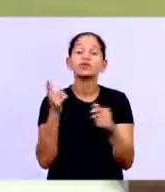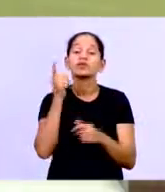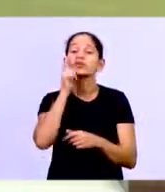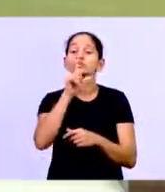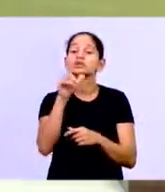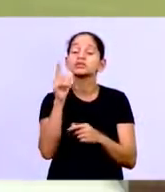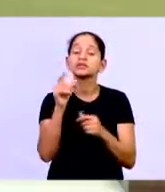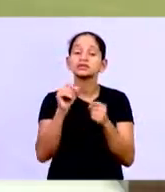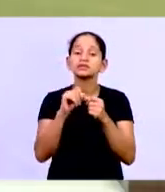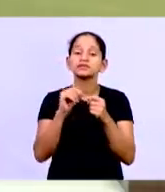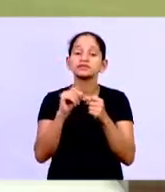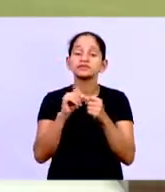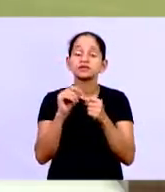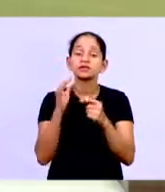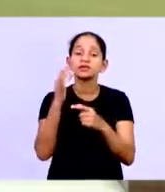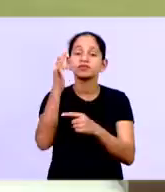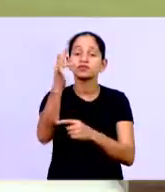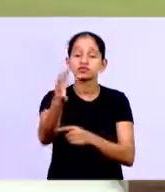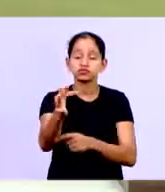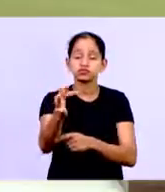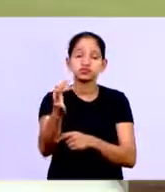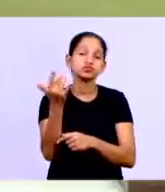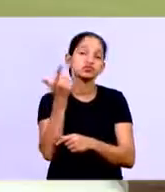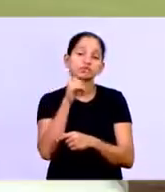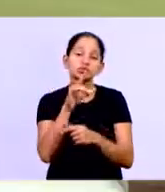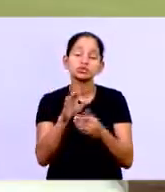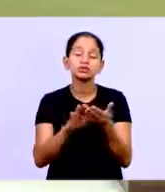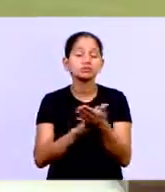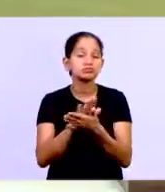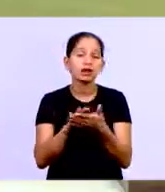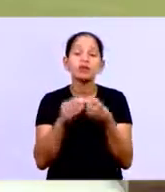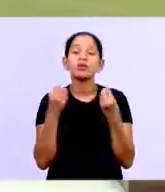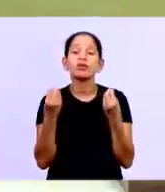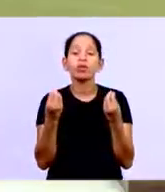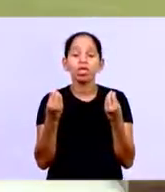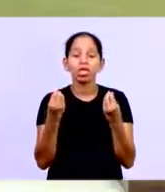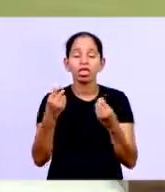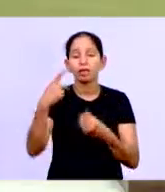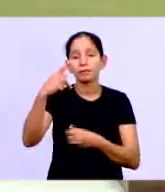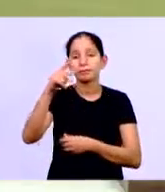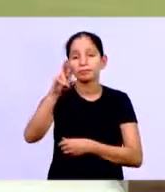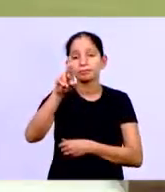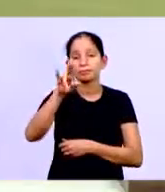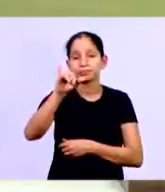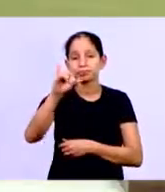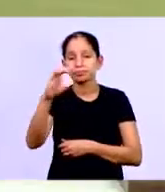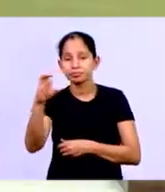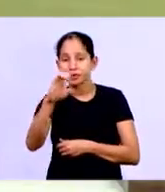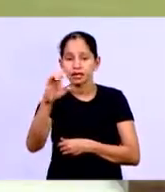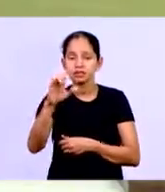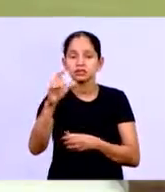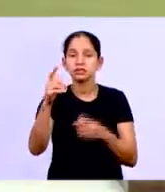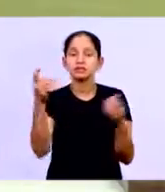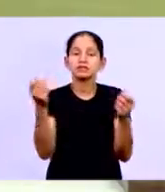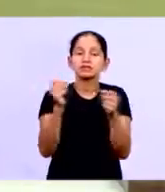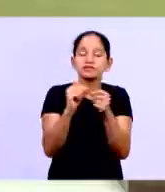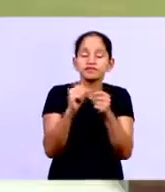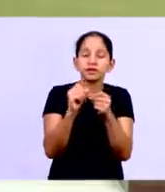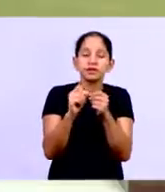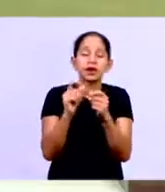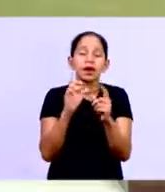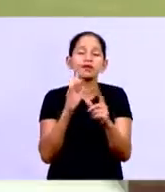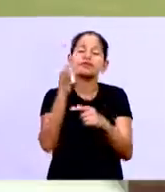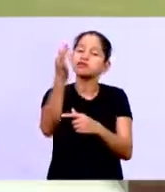ver, por exemplo, no método Price, que nada mais é do que uma série de pagamentos post-antecipado, que você poderia achar o